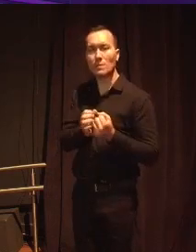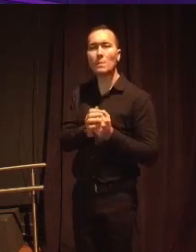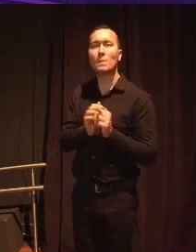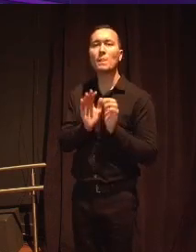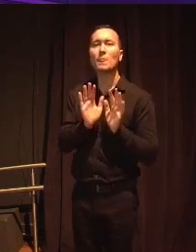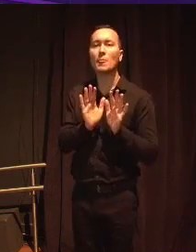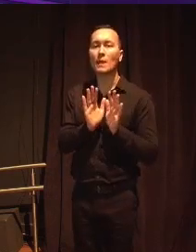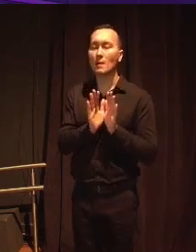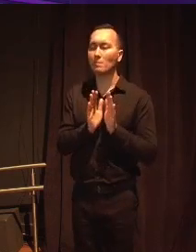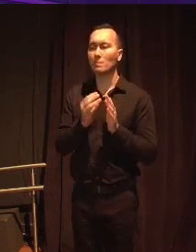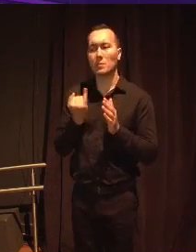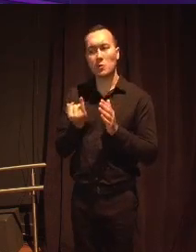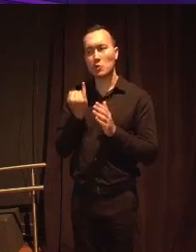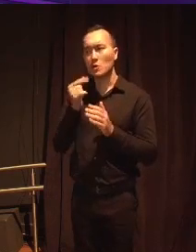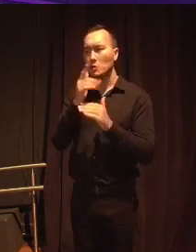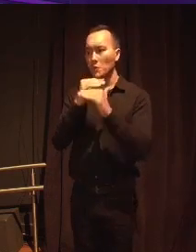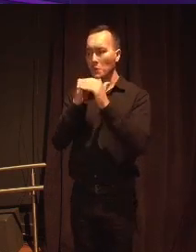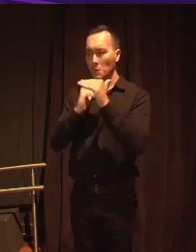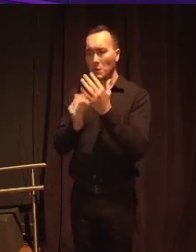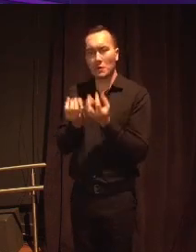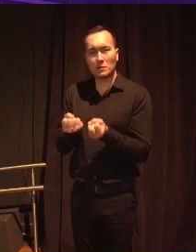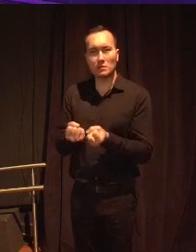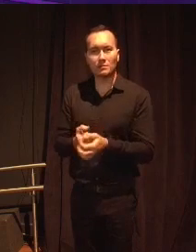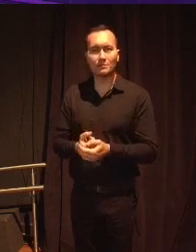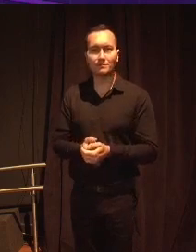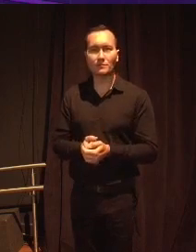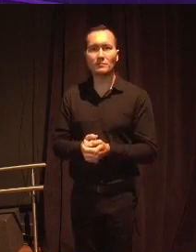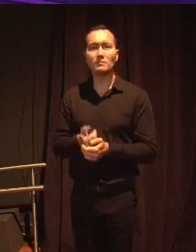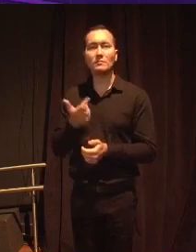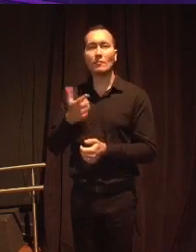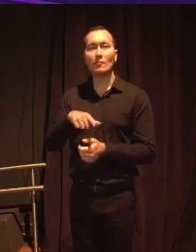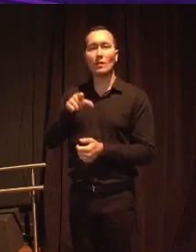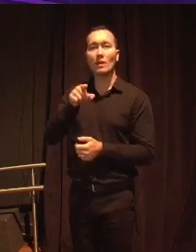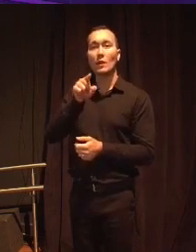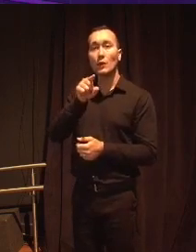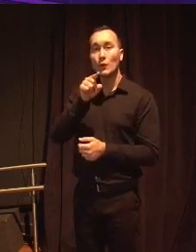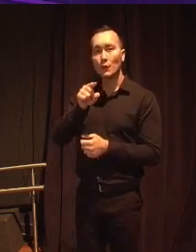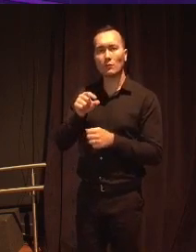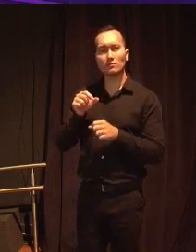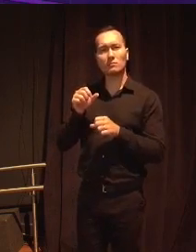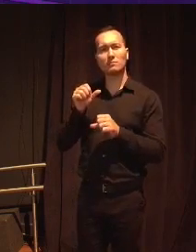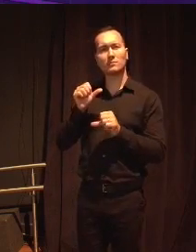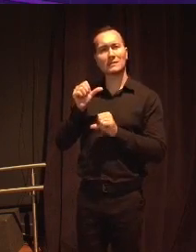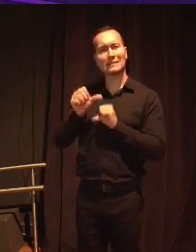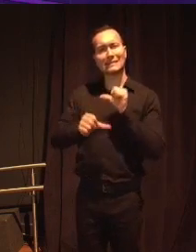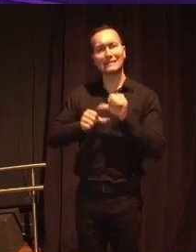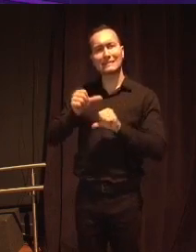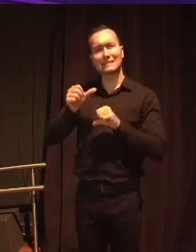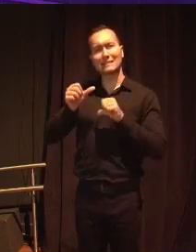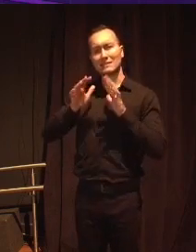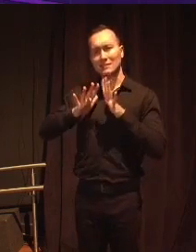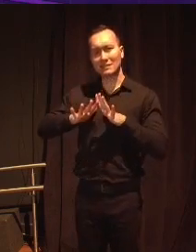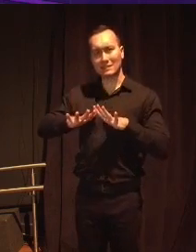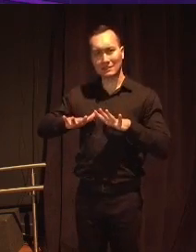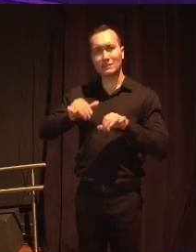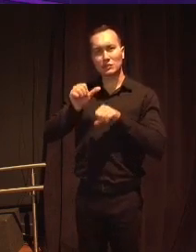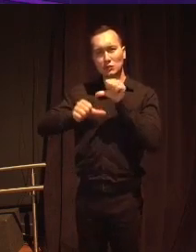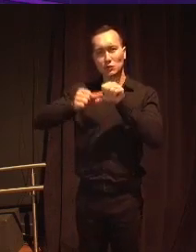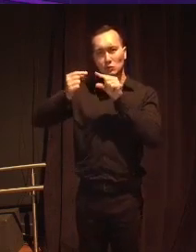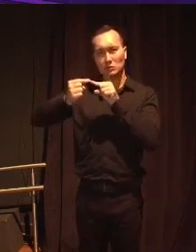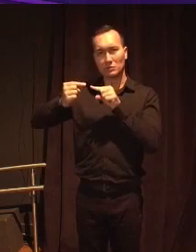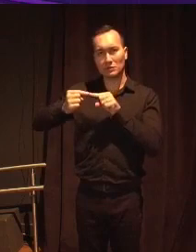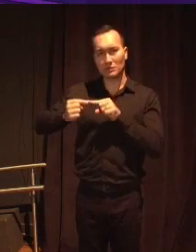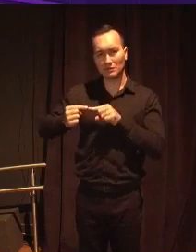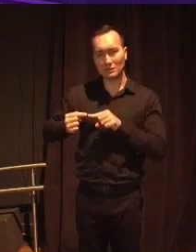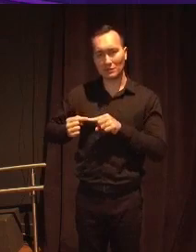a resiliência, né? Então, a gente vive num mundo tão volátil, vulnerável, incerto,